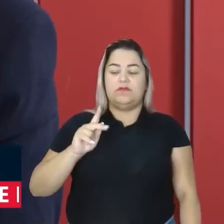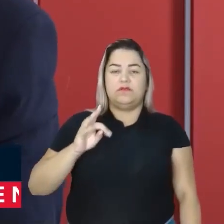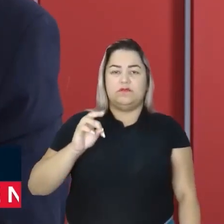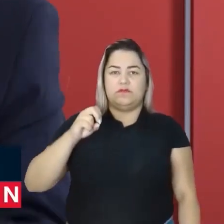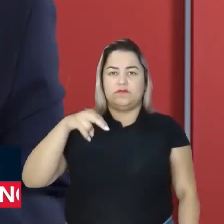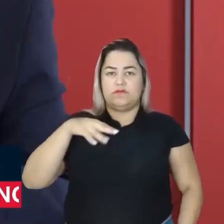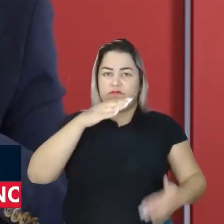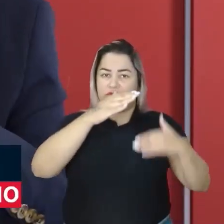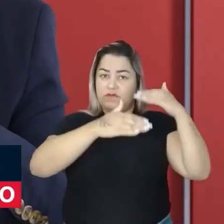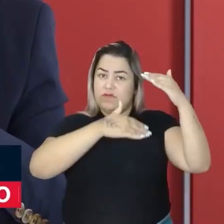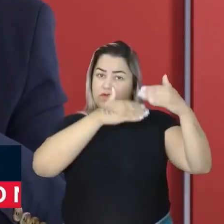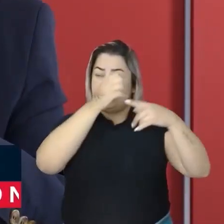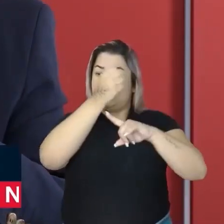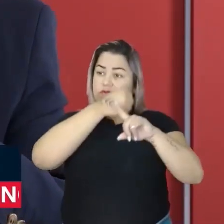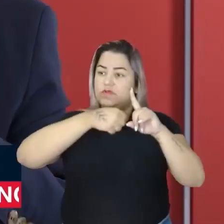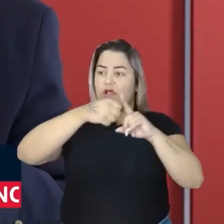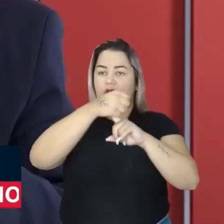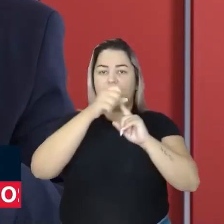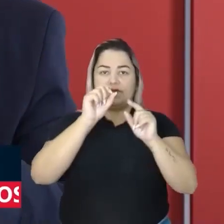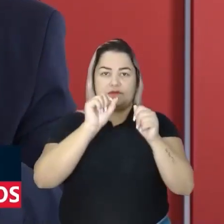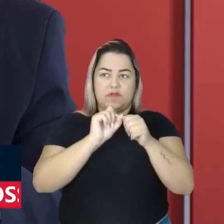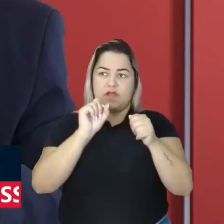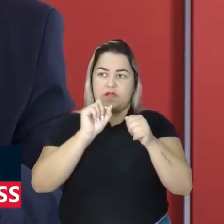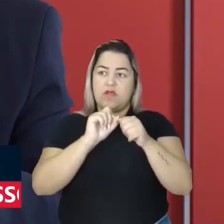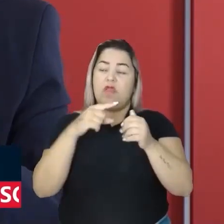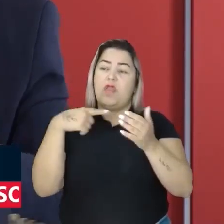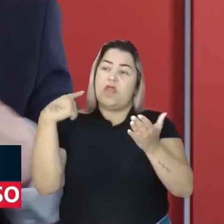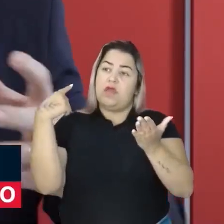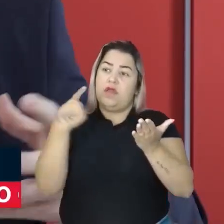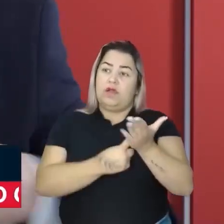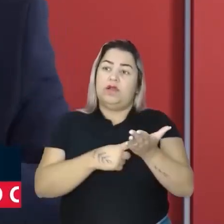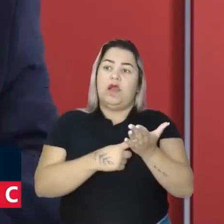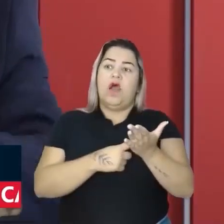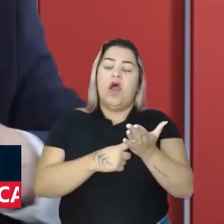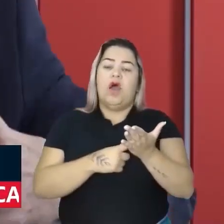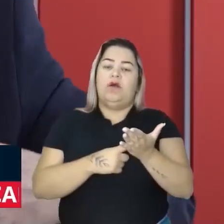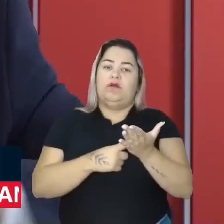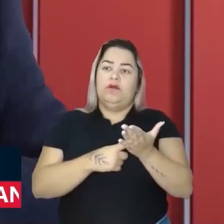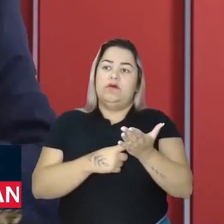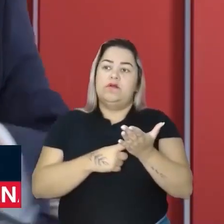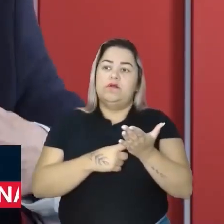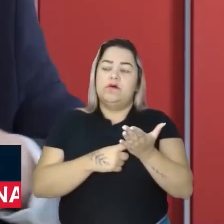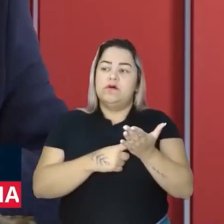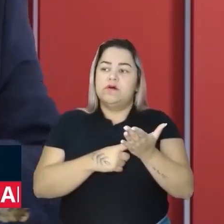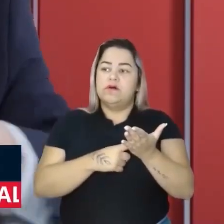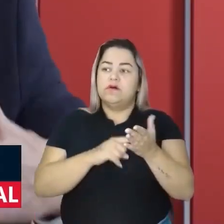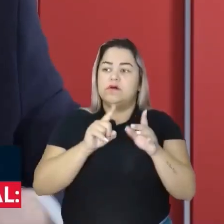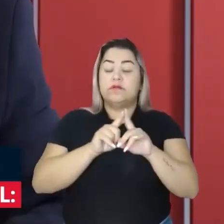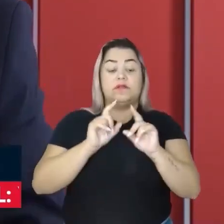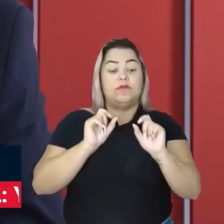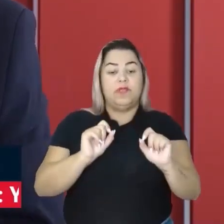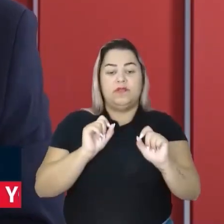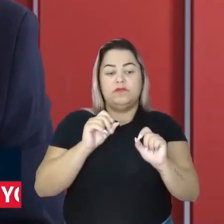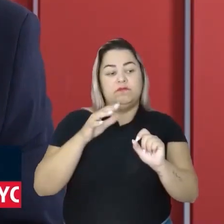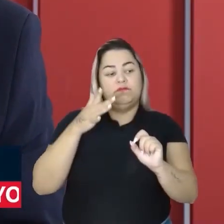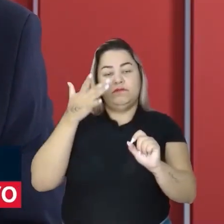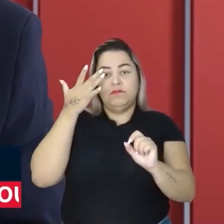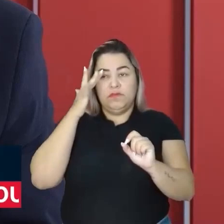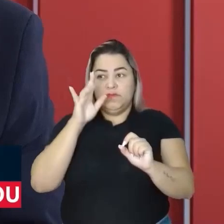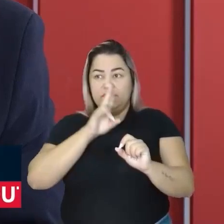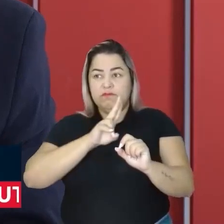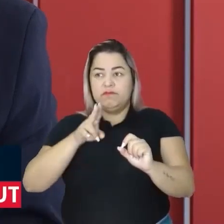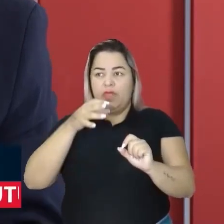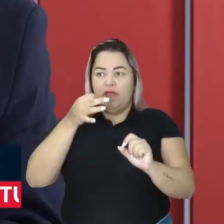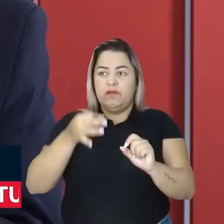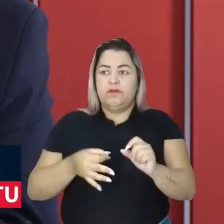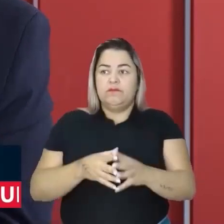Social. E eles fizeram um pacto, um termo de acordo, né? Não sei o nome certo técnico ainda que usaram